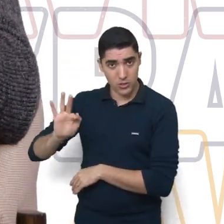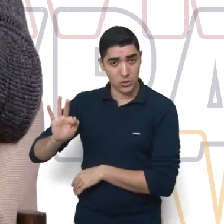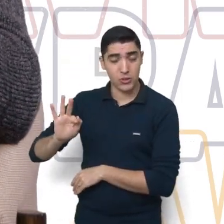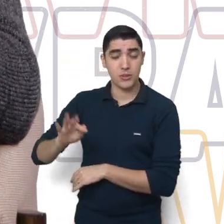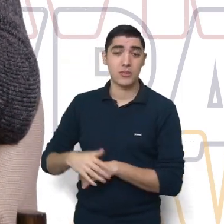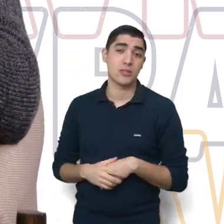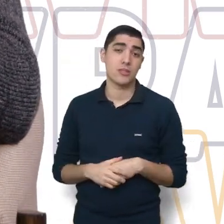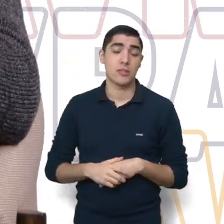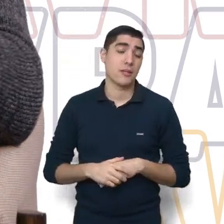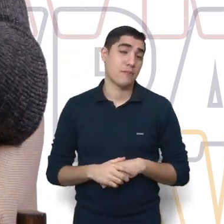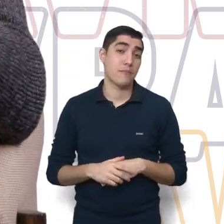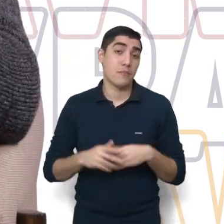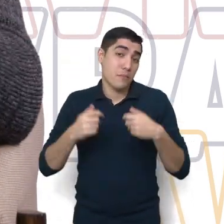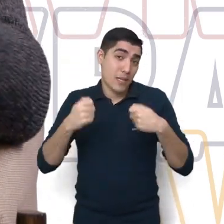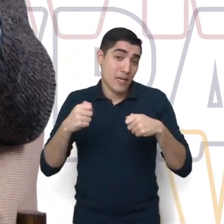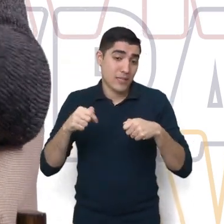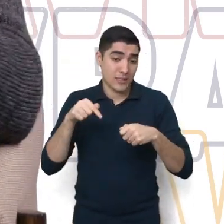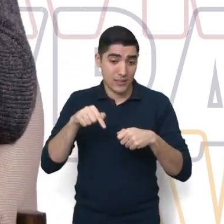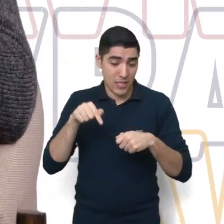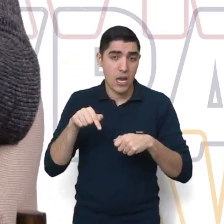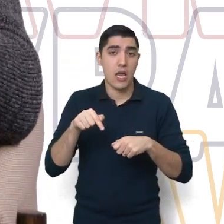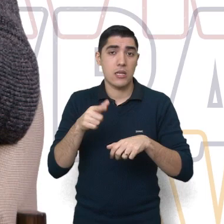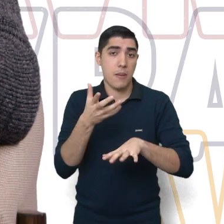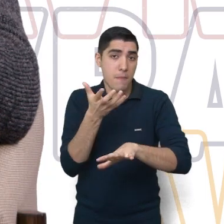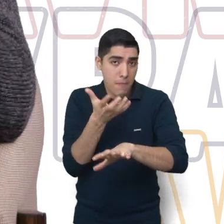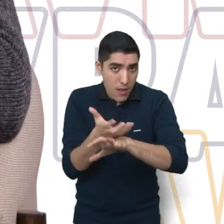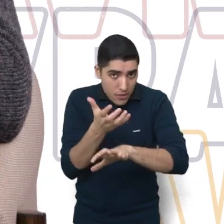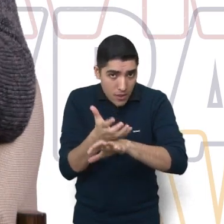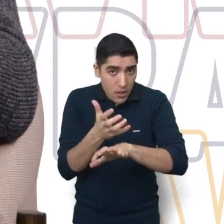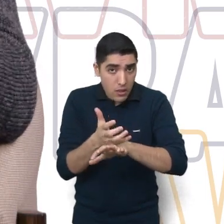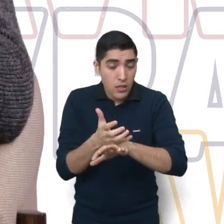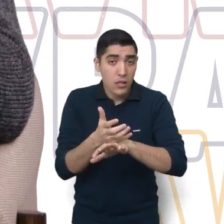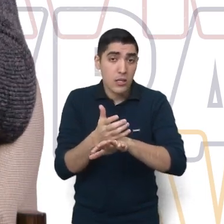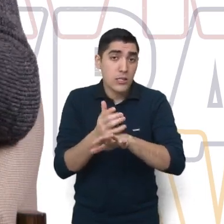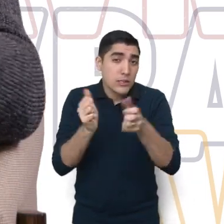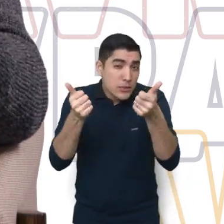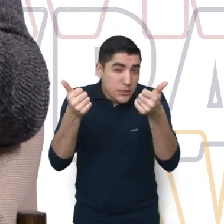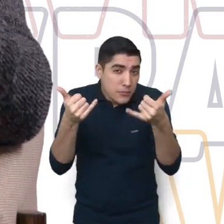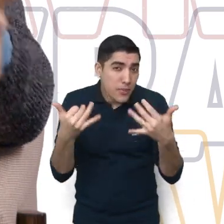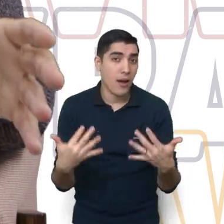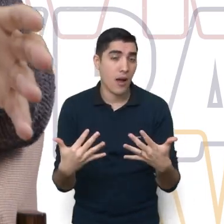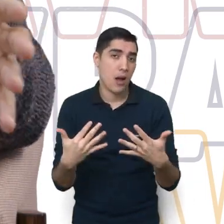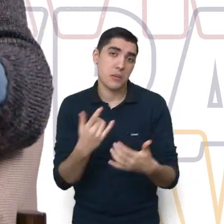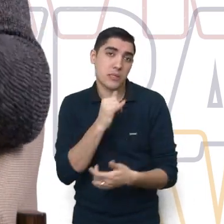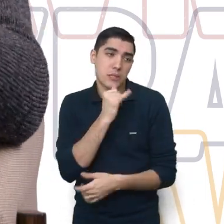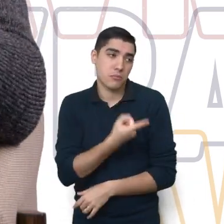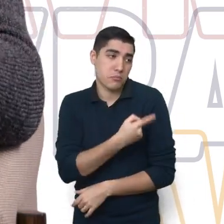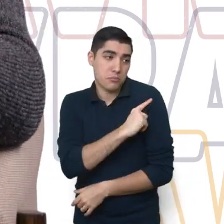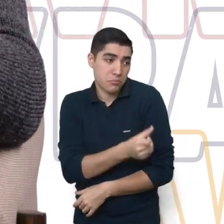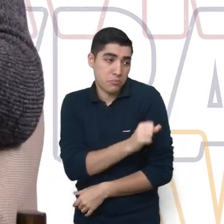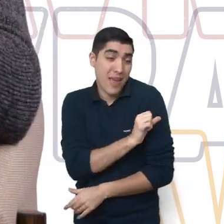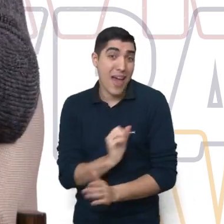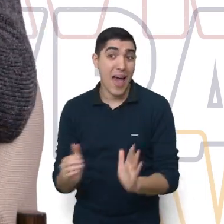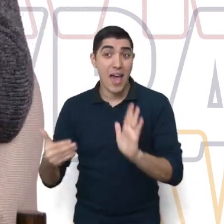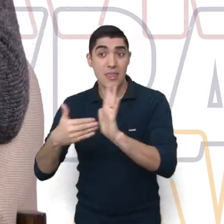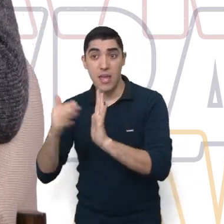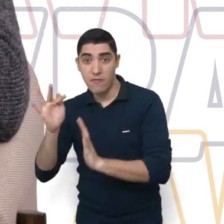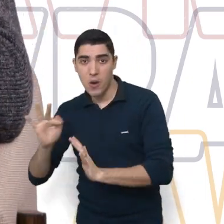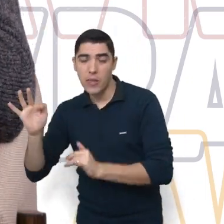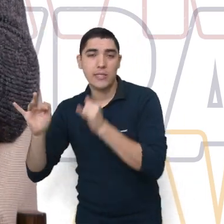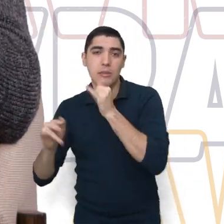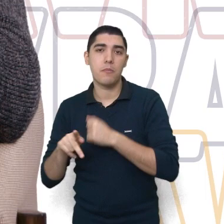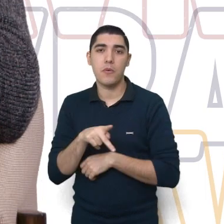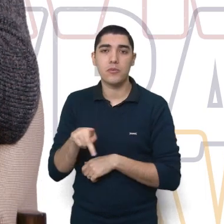devem tá em algum momento falar dessas questões então o professor de matemática de